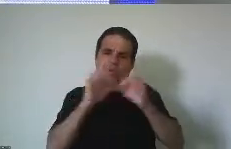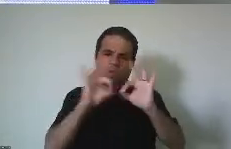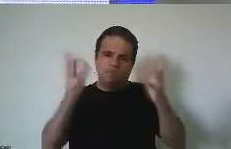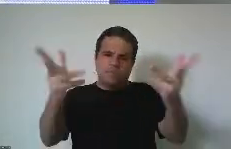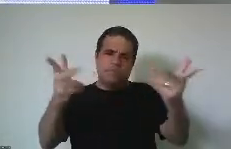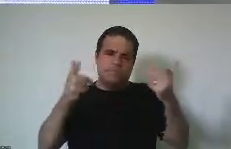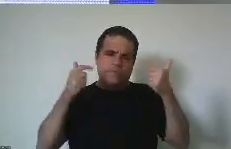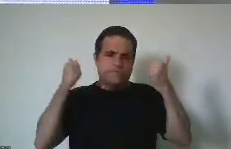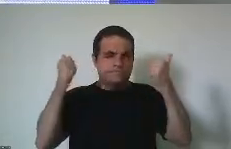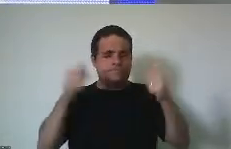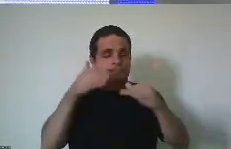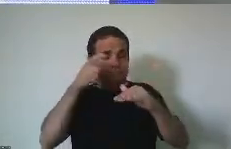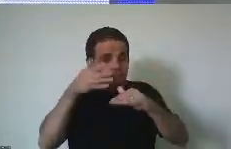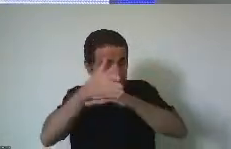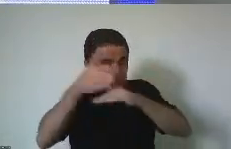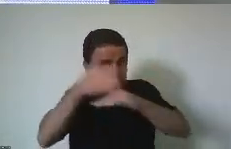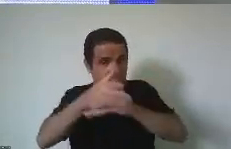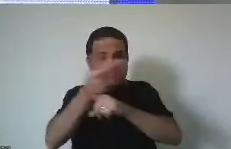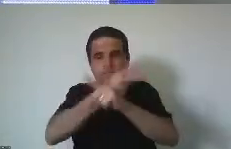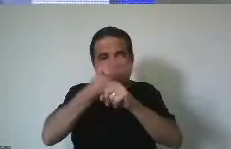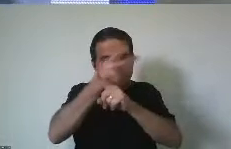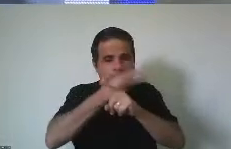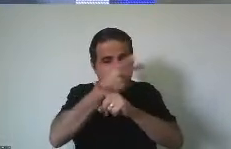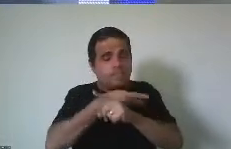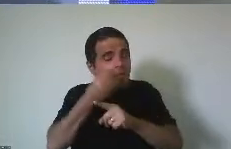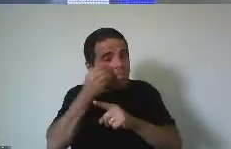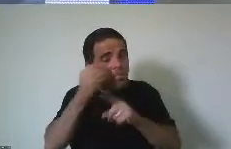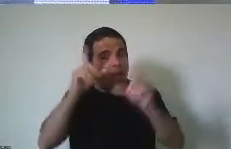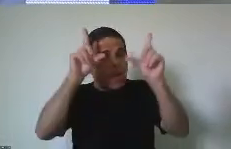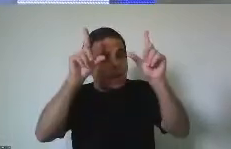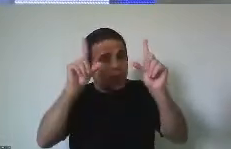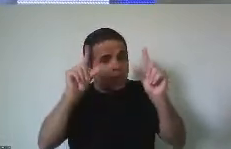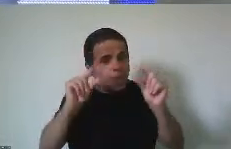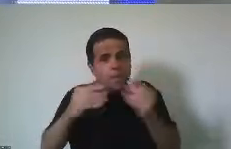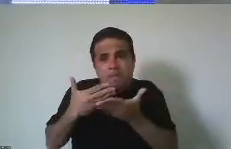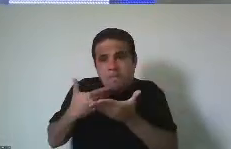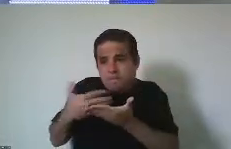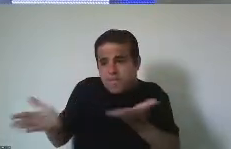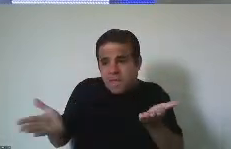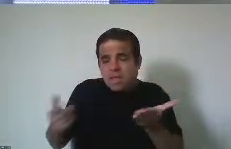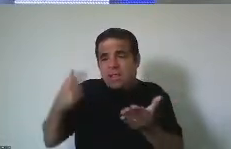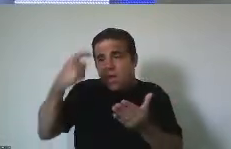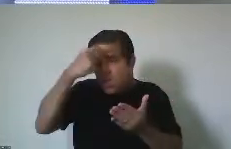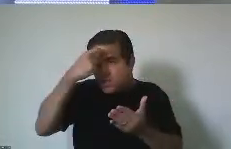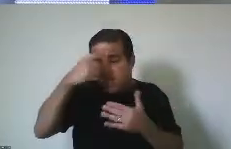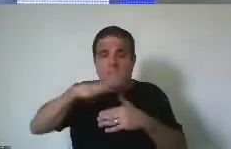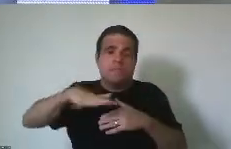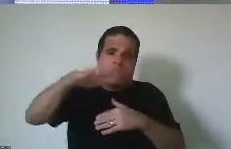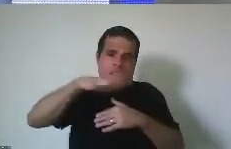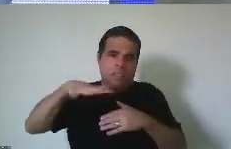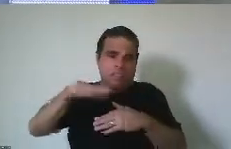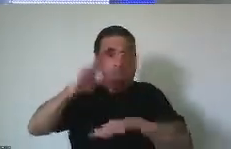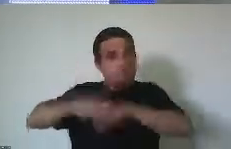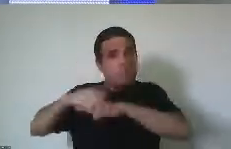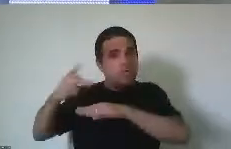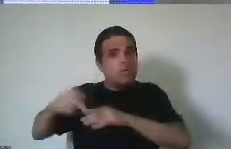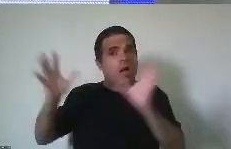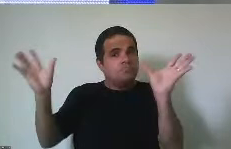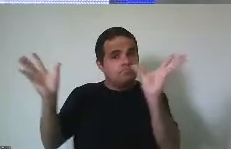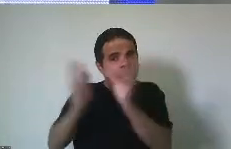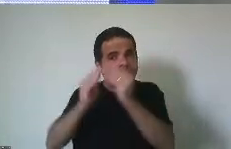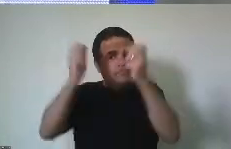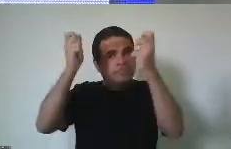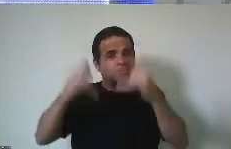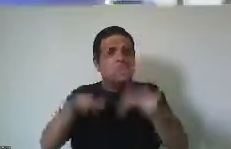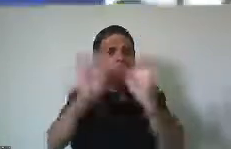atuam para buscar a redução dessa perda uma consciência ambiental Silvia vai até exemplificar uma inovação simples